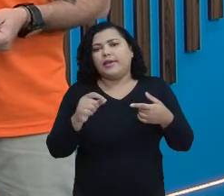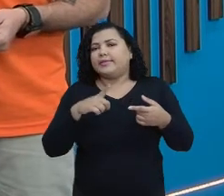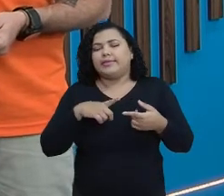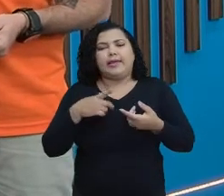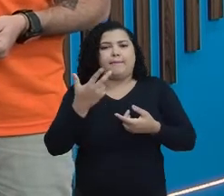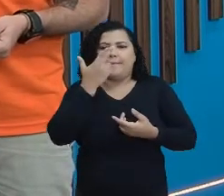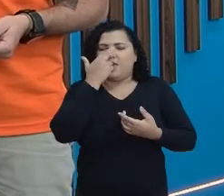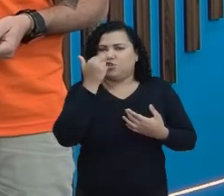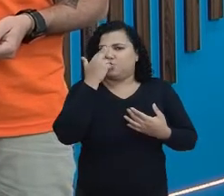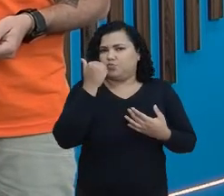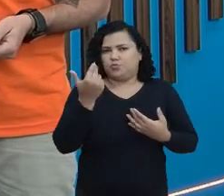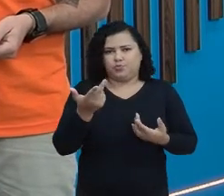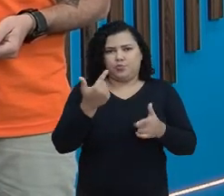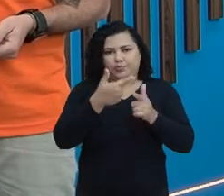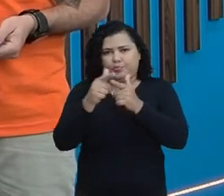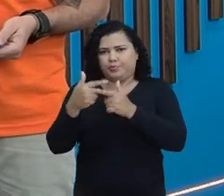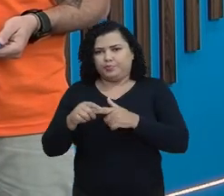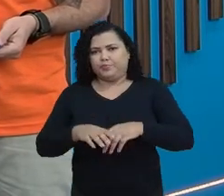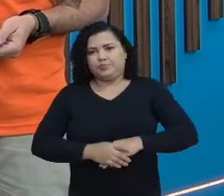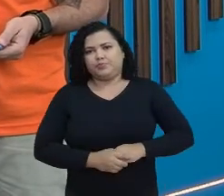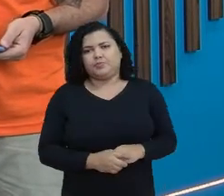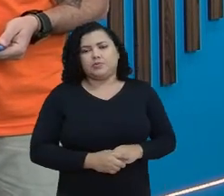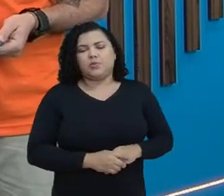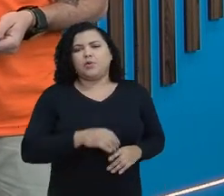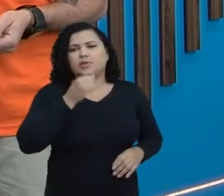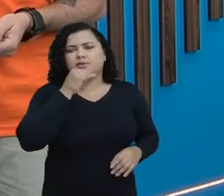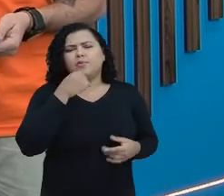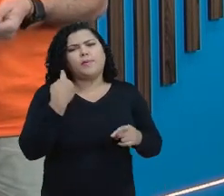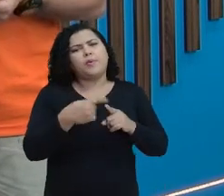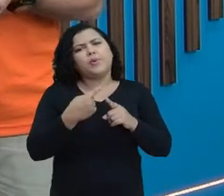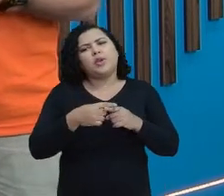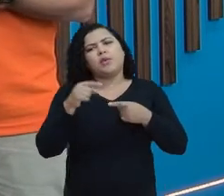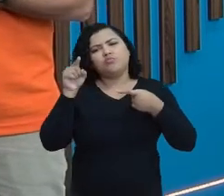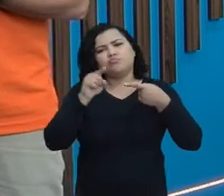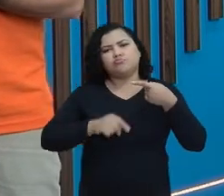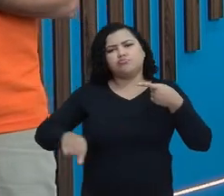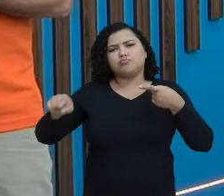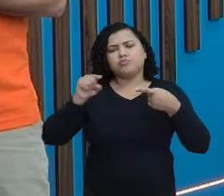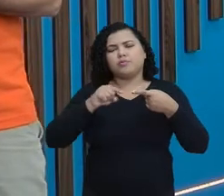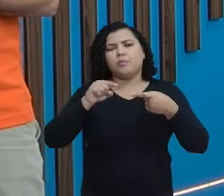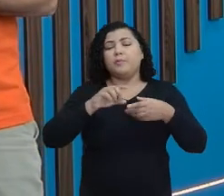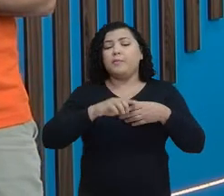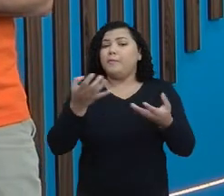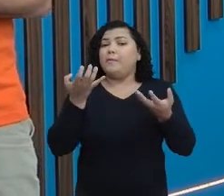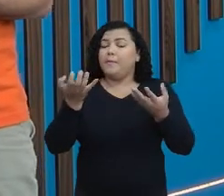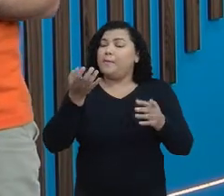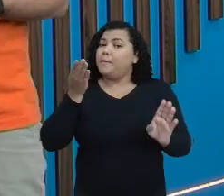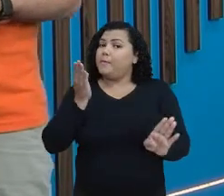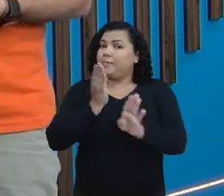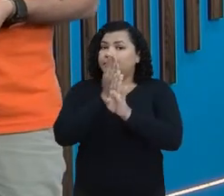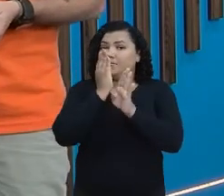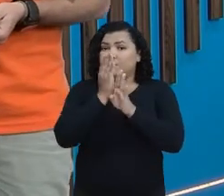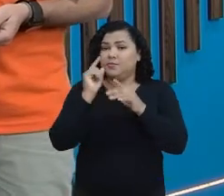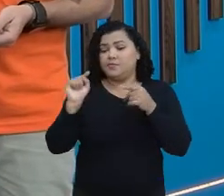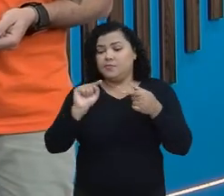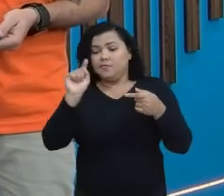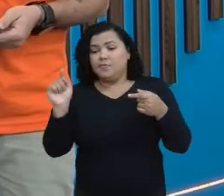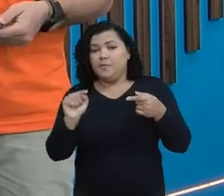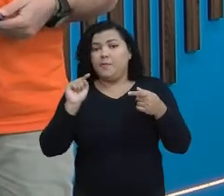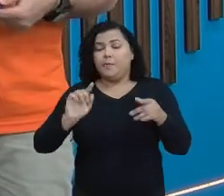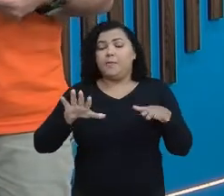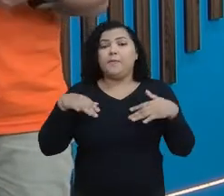E por que eu destaquei essa daí? Porque se você observar, aquele valor que eu quero descobrir ali, que está indicado com a